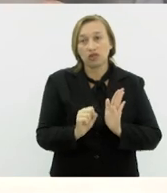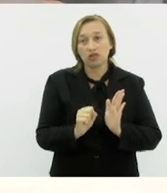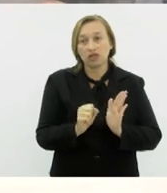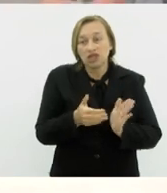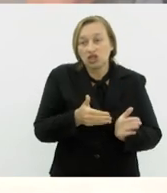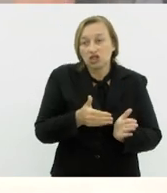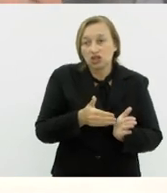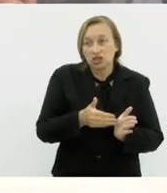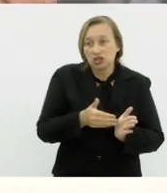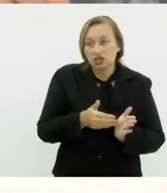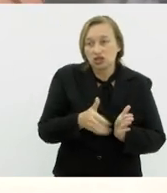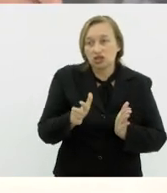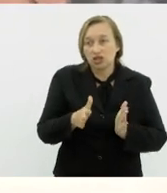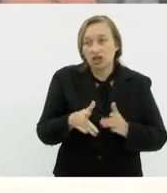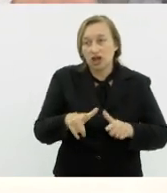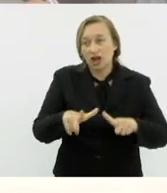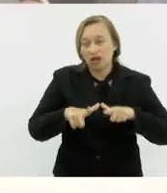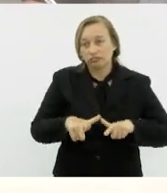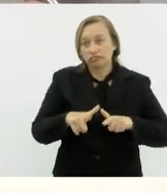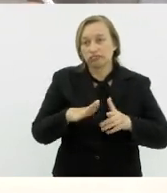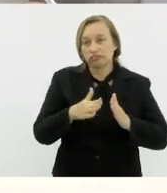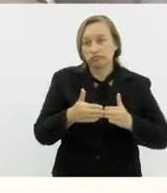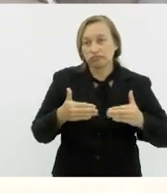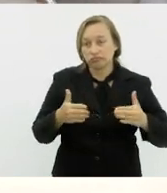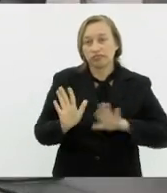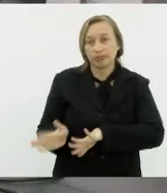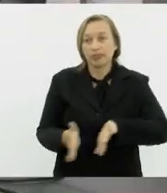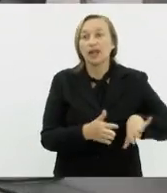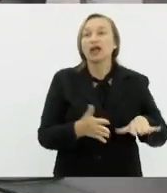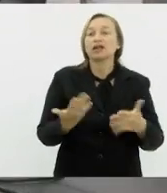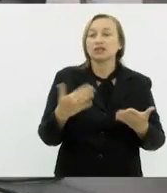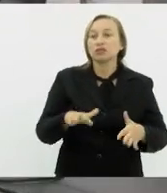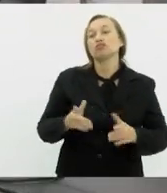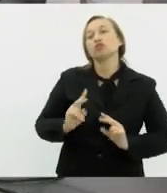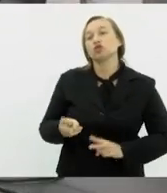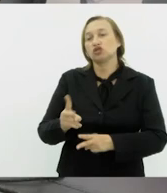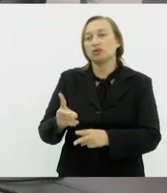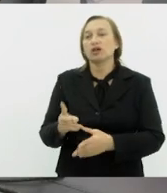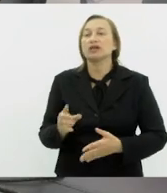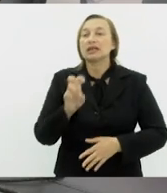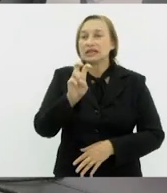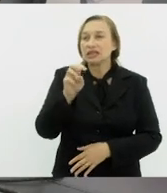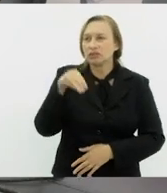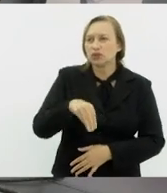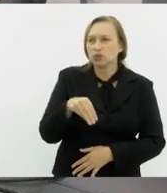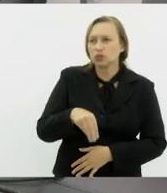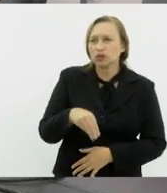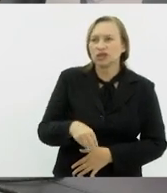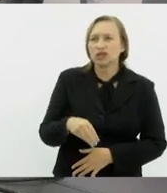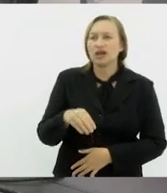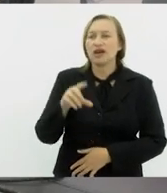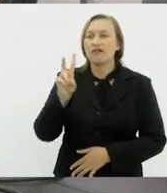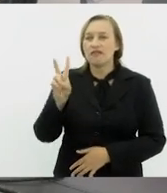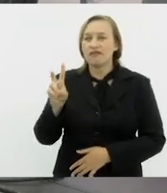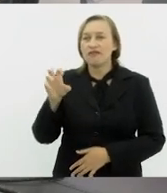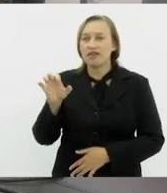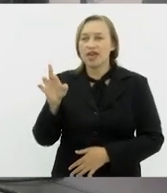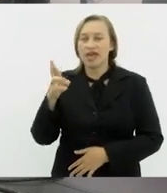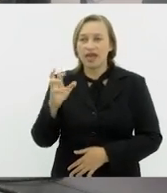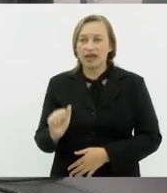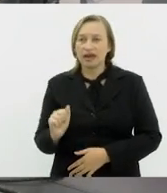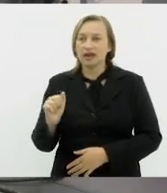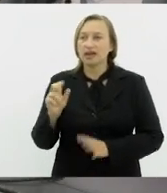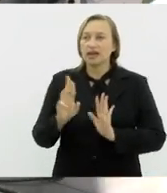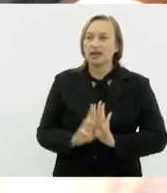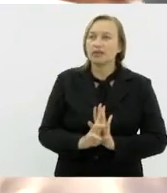Então, eram essas duas informações, vamos continuar. Pois não. Então, agora, também por 5 minutos, a senhora Vera, representando